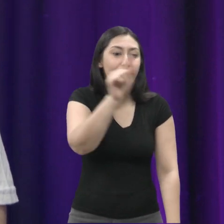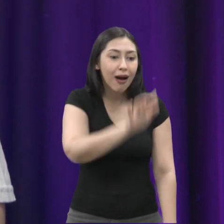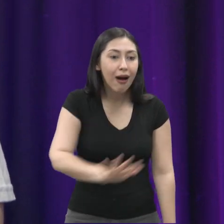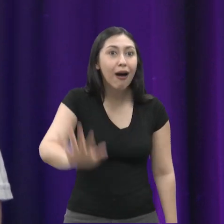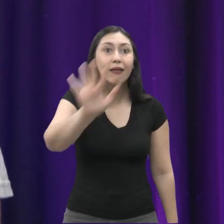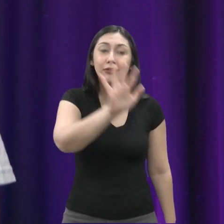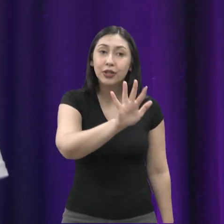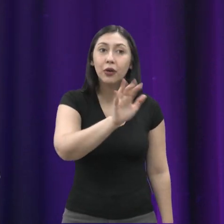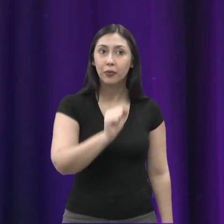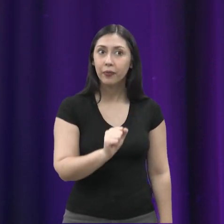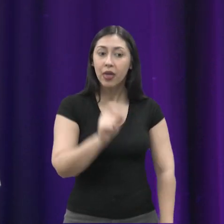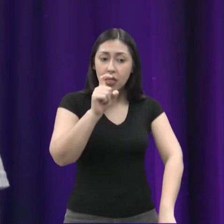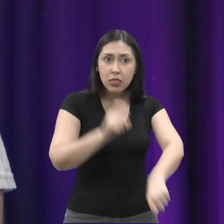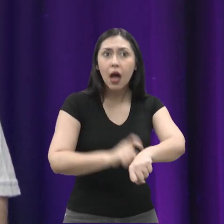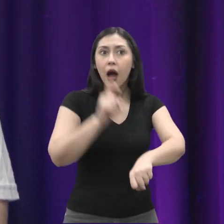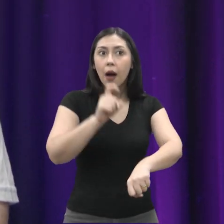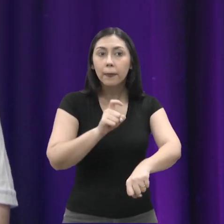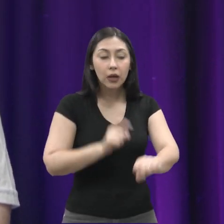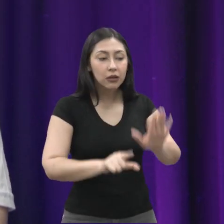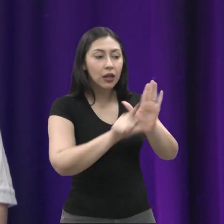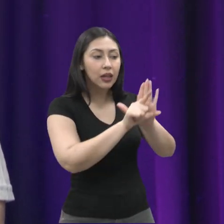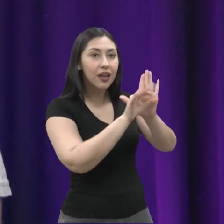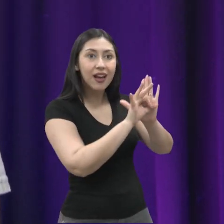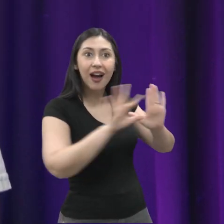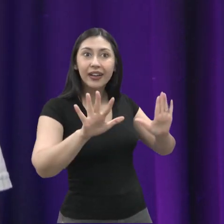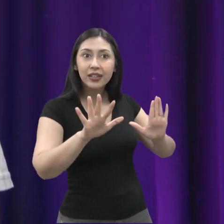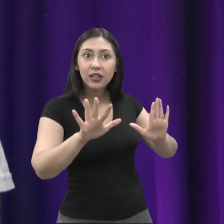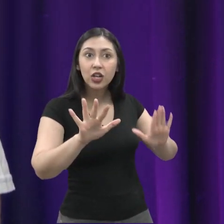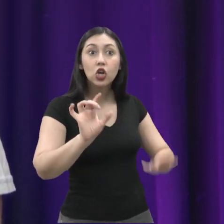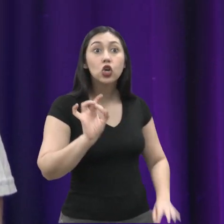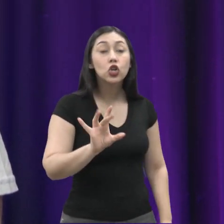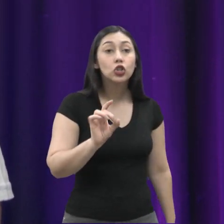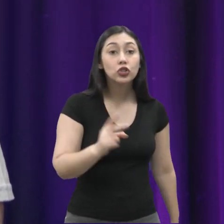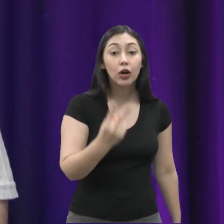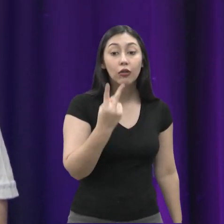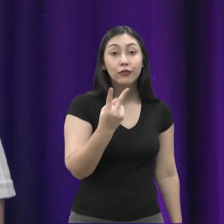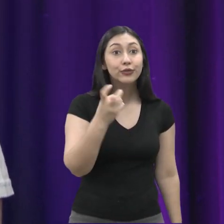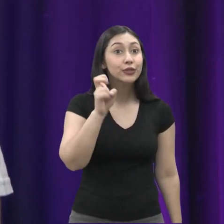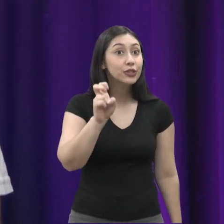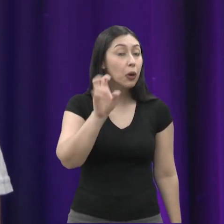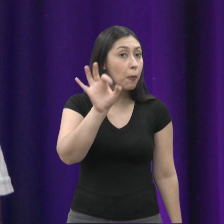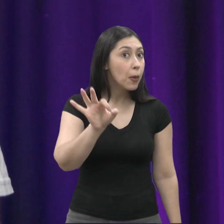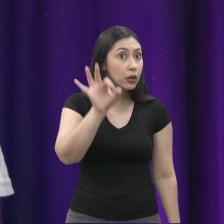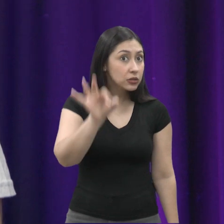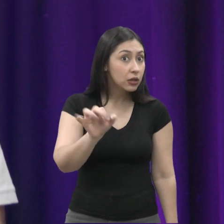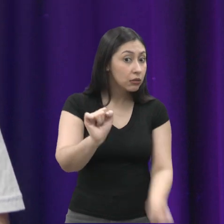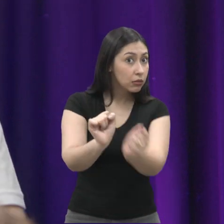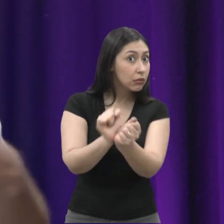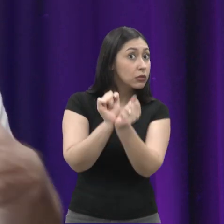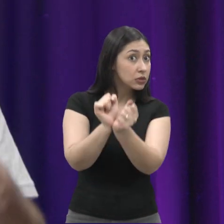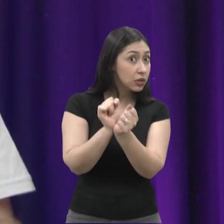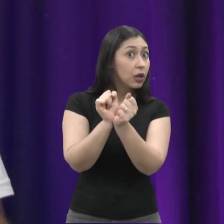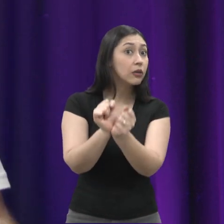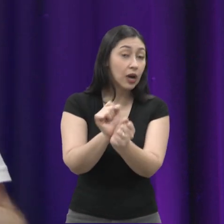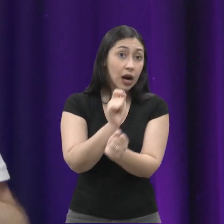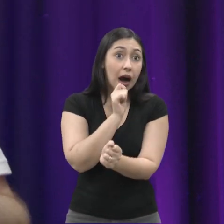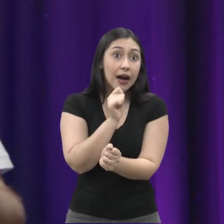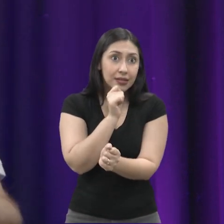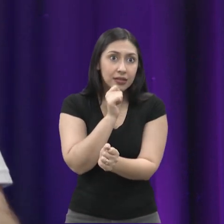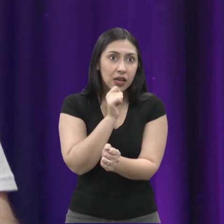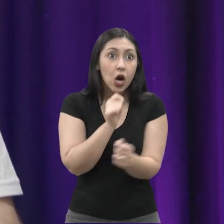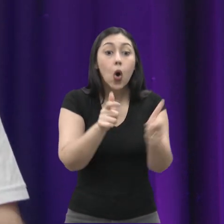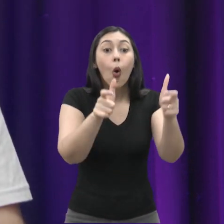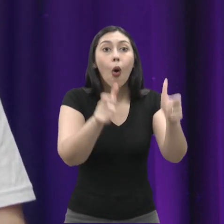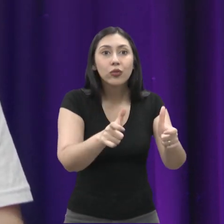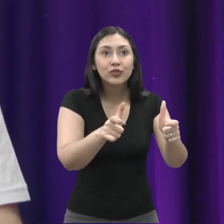5% estavam concentrados em propriedades aqui no Vale. Inclusive, foi os donos de terra daqui, eles eram uma